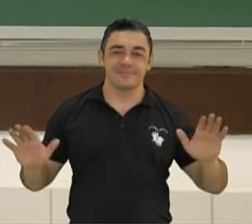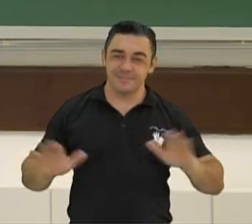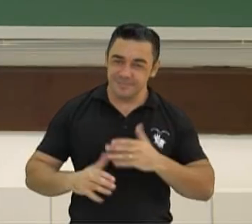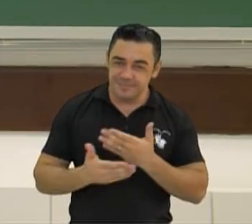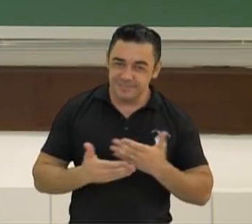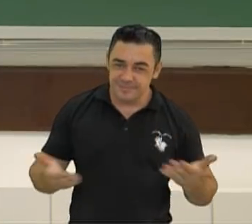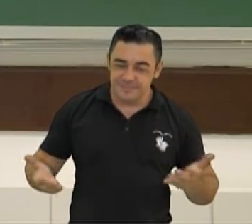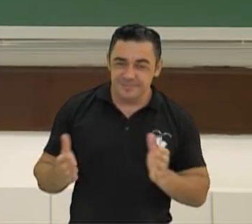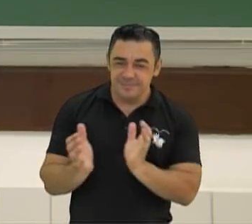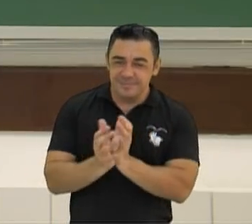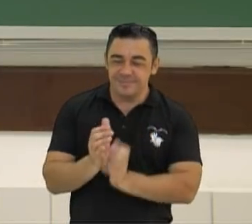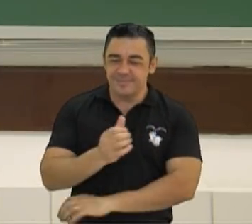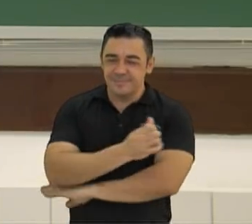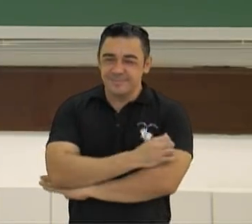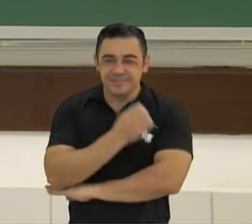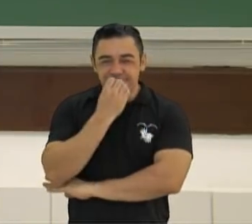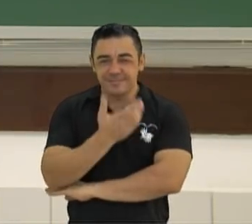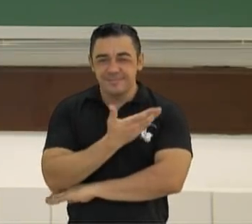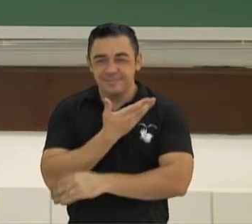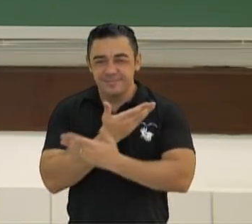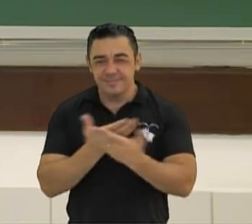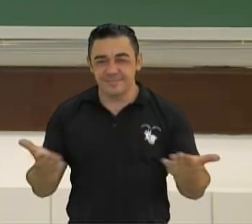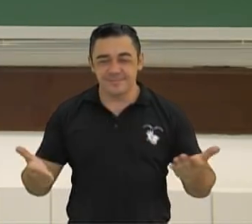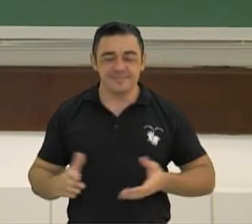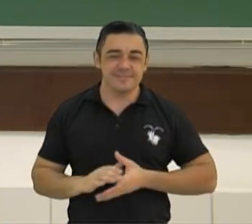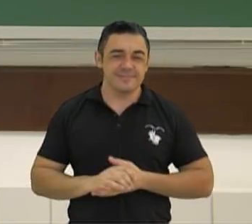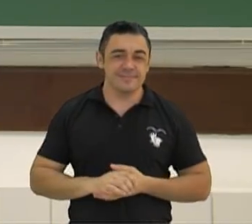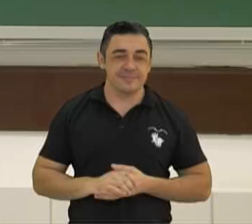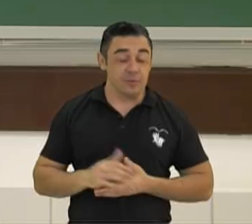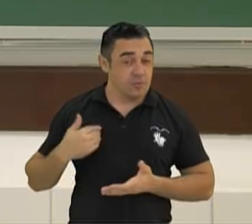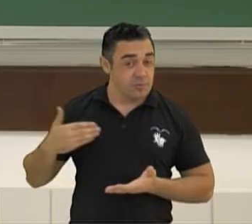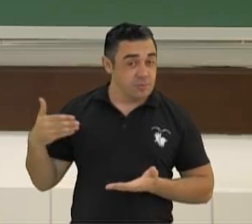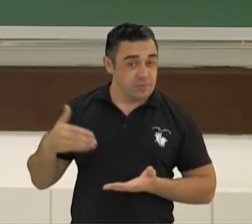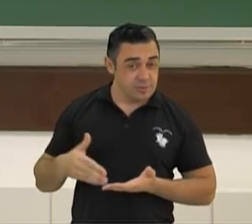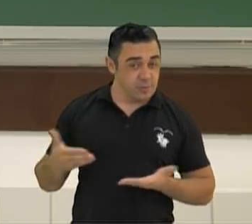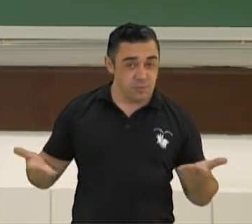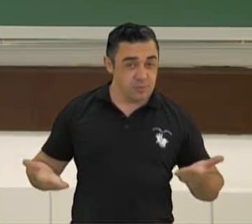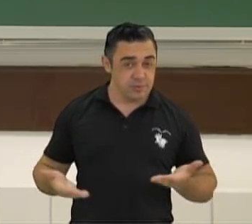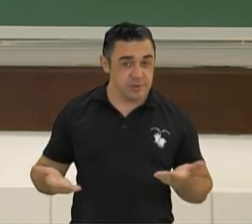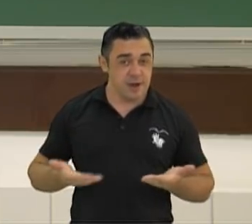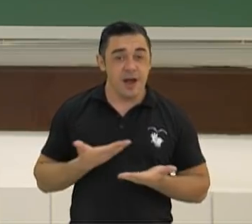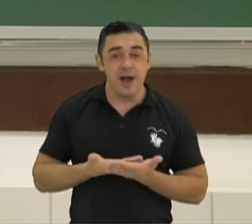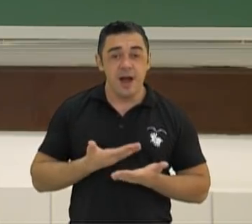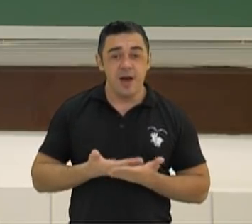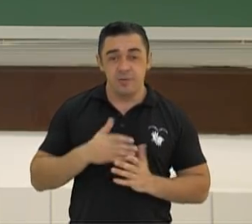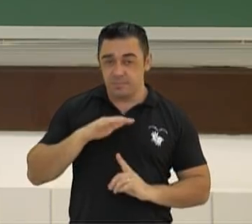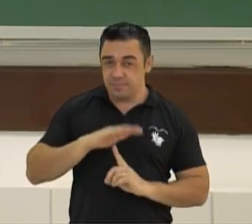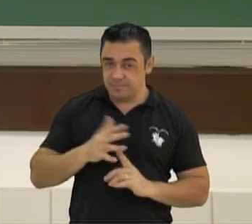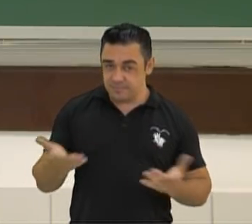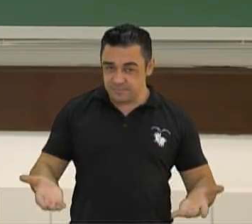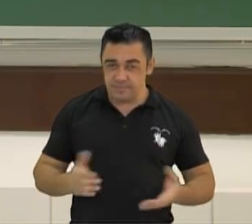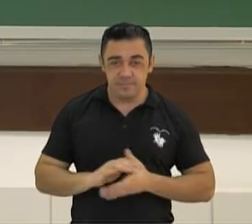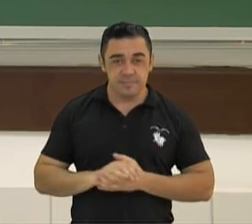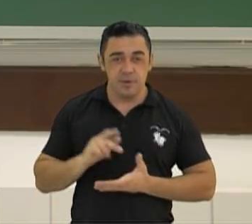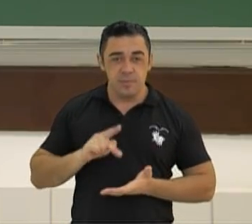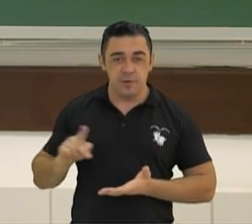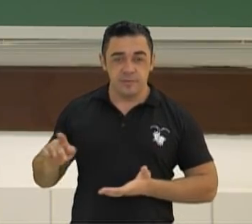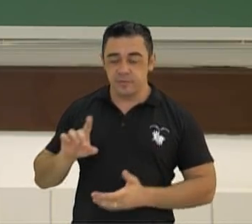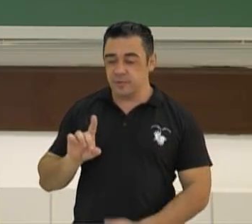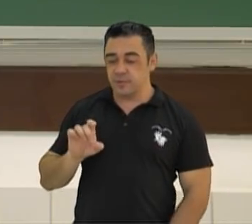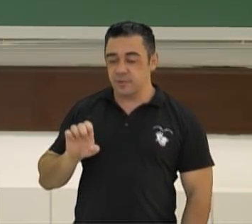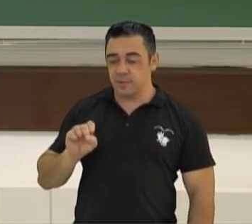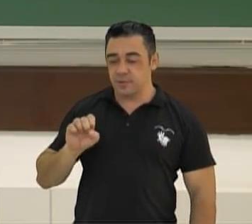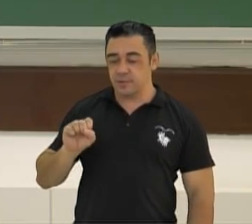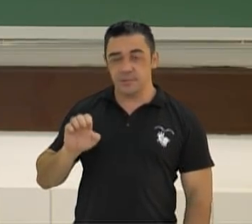aí, galerinha do sexto ano, tudo bom com vocês? Estamos aqui para mais um Aula Paraná. Professora